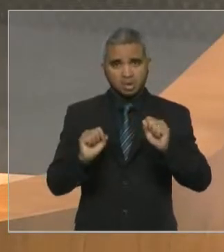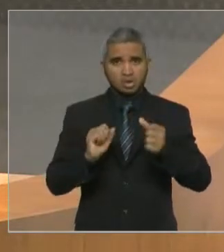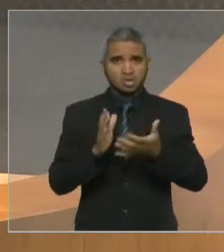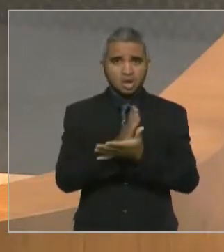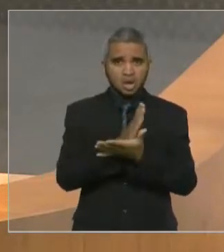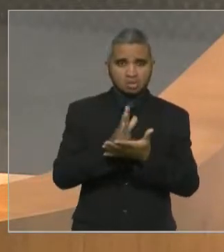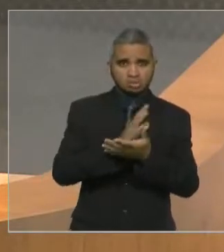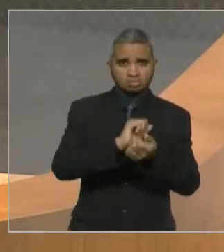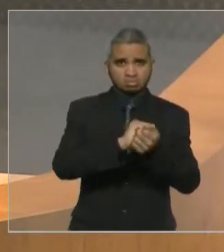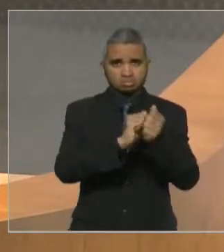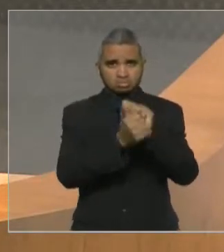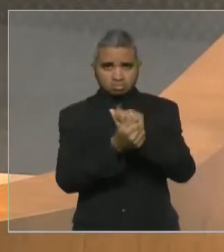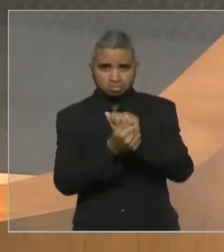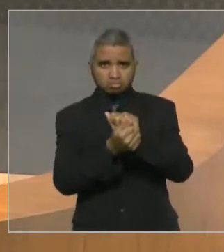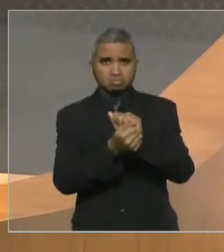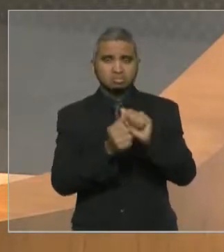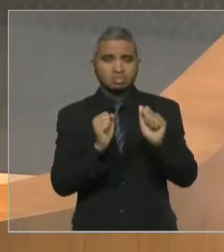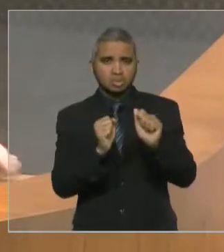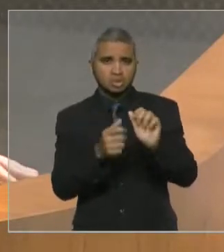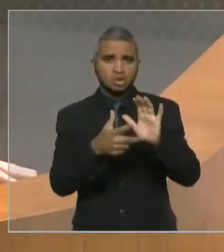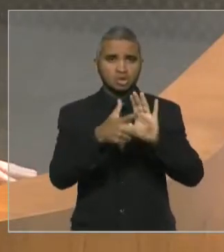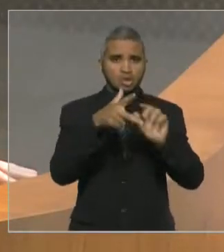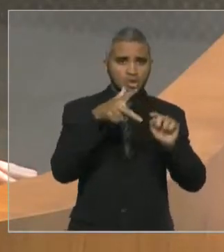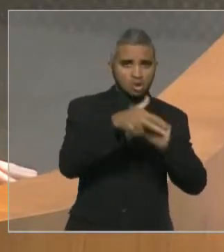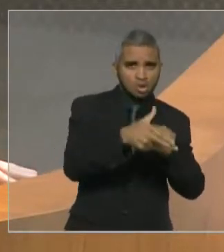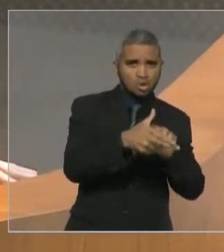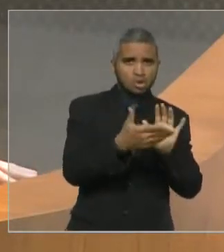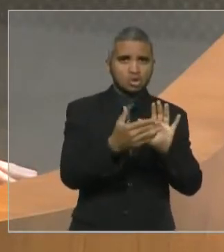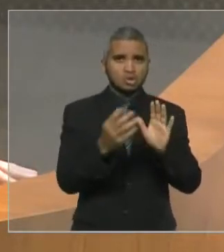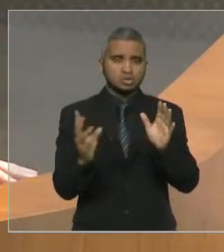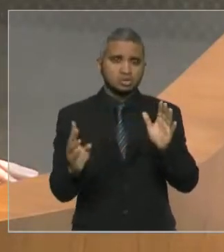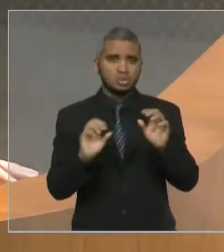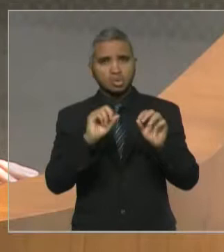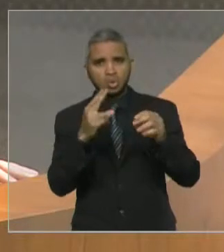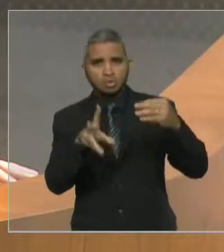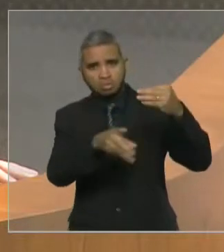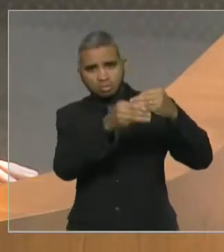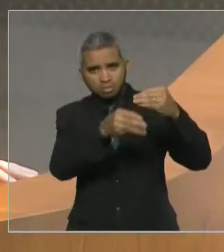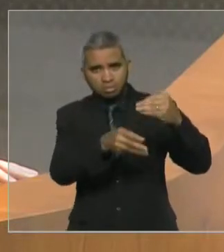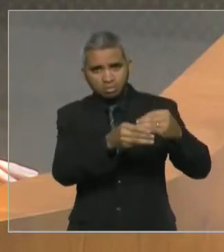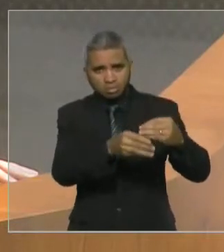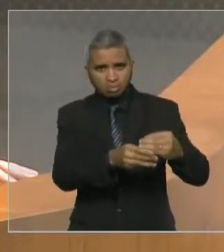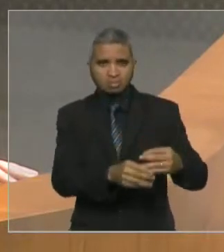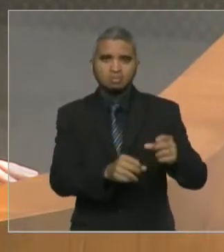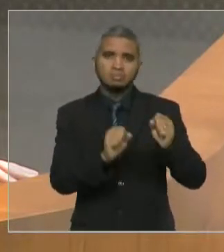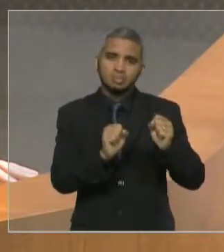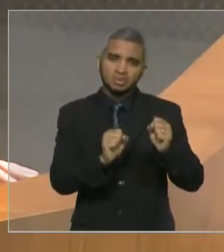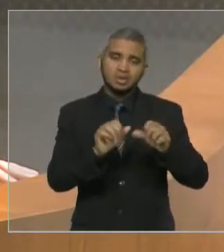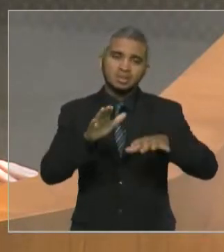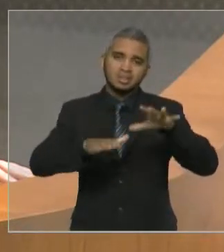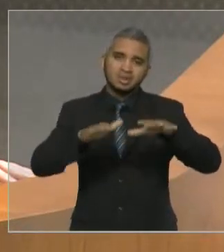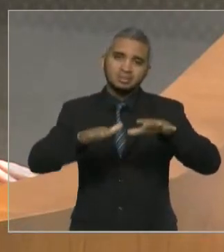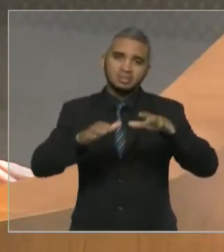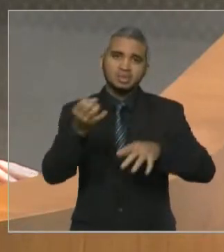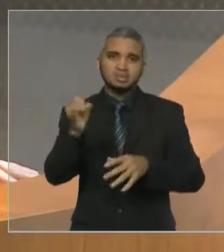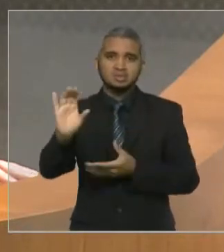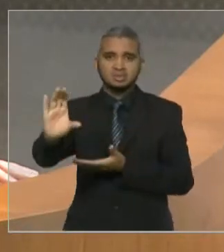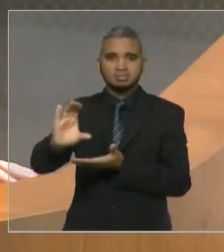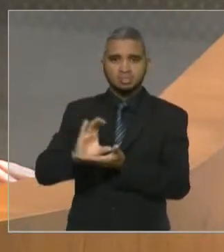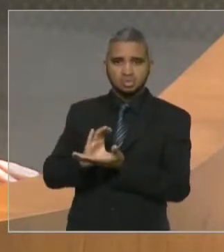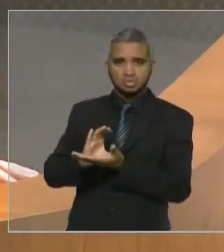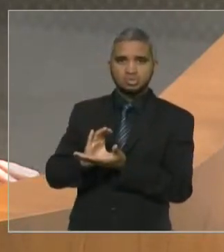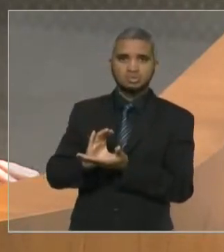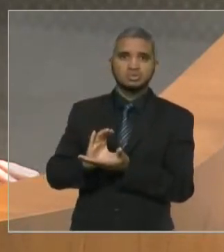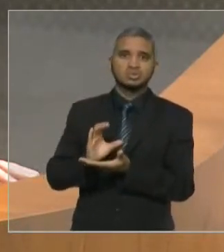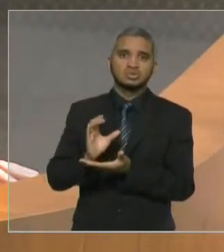feitas. Cortes, suplementações, isso depende da confirmação da receita. Se a receita diminuiu, você tem que